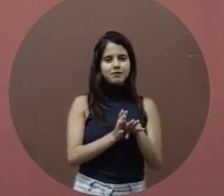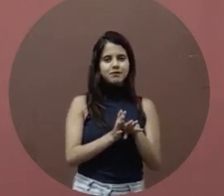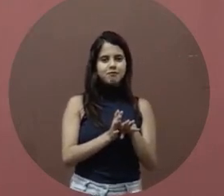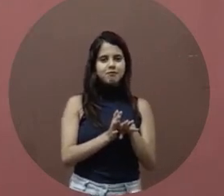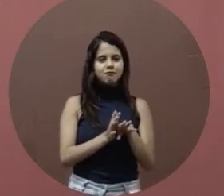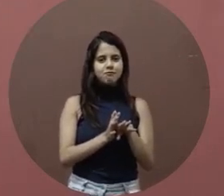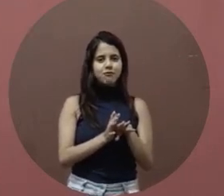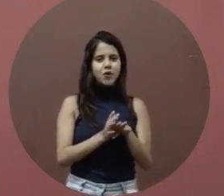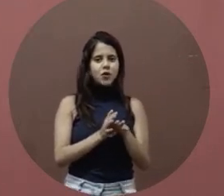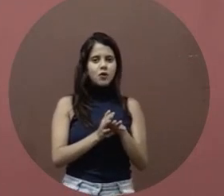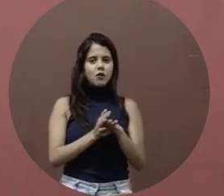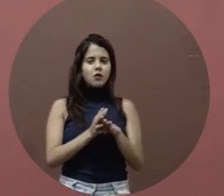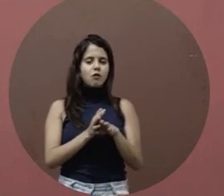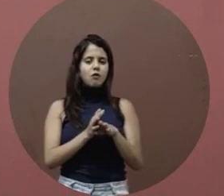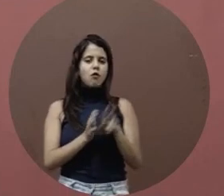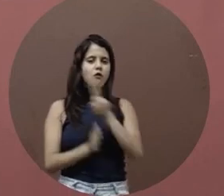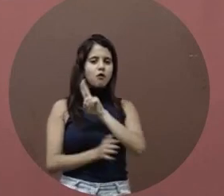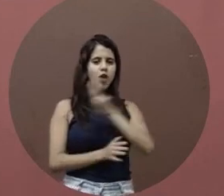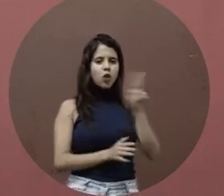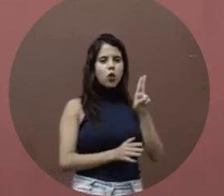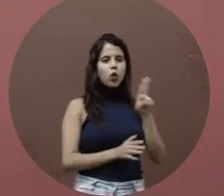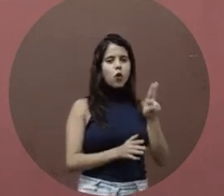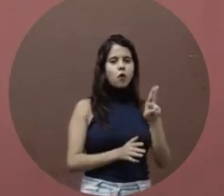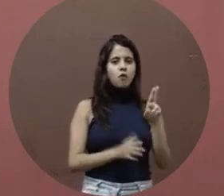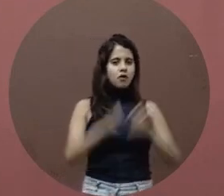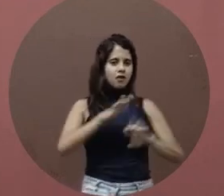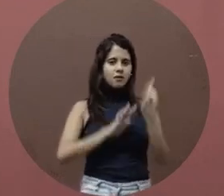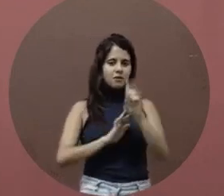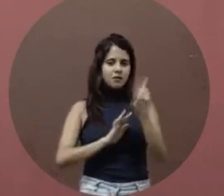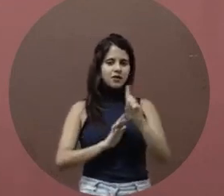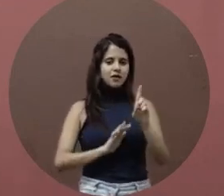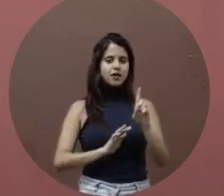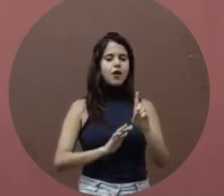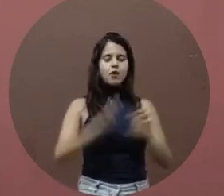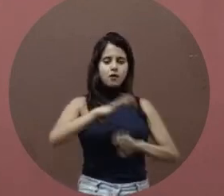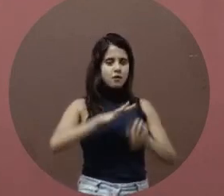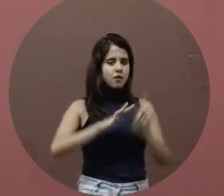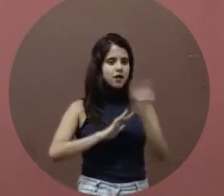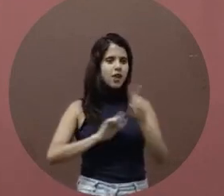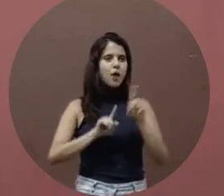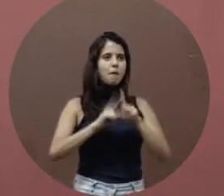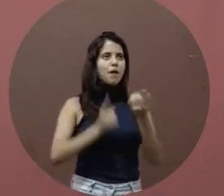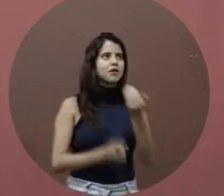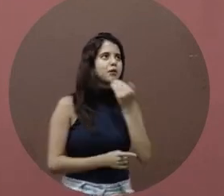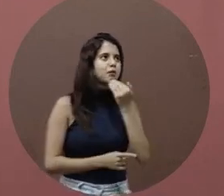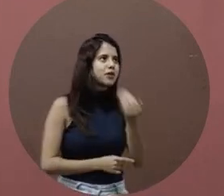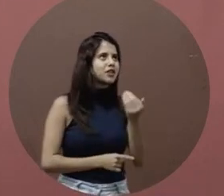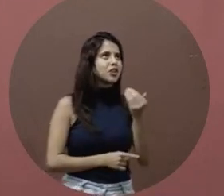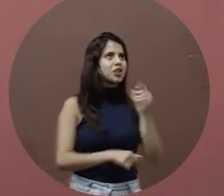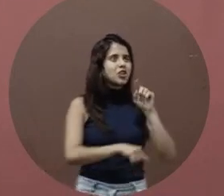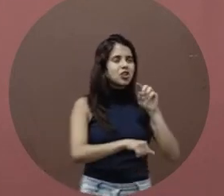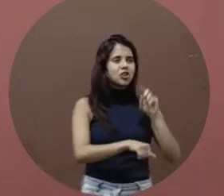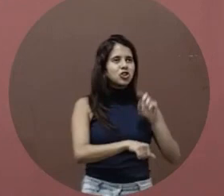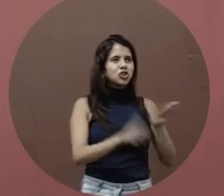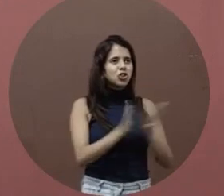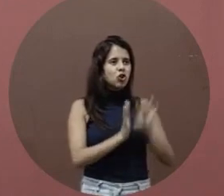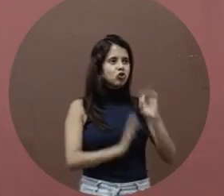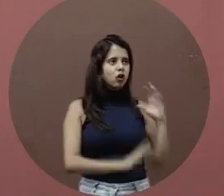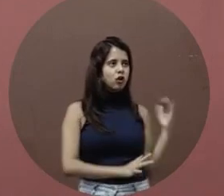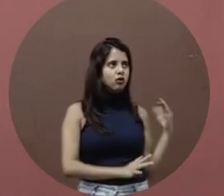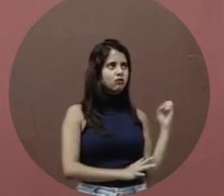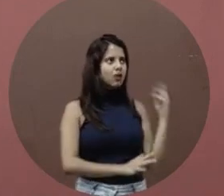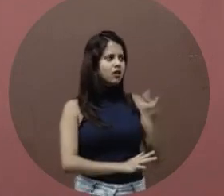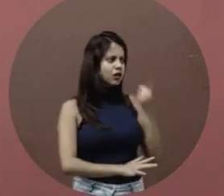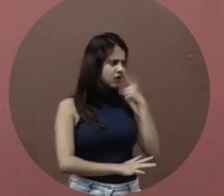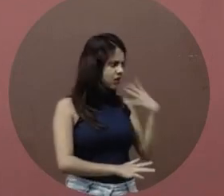Não vou dizer o nome da empresa, mas teve uma que a gente pediu, foi chegar mais de meia-noite. Quando eu olhava para os meninos, estavam tudo desanimados, com fome.